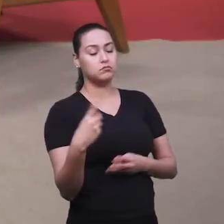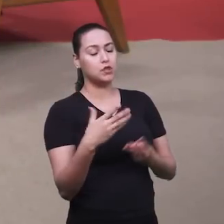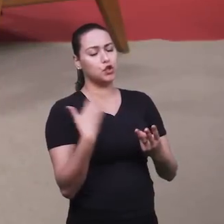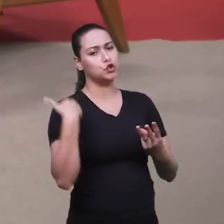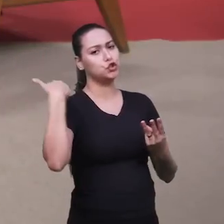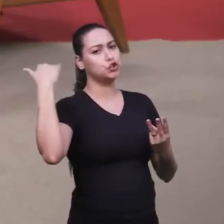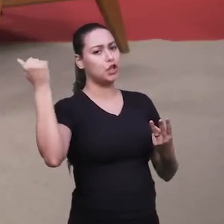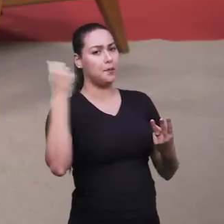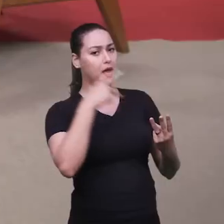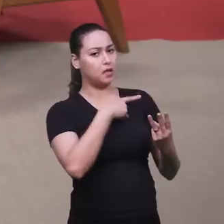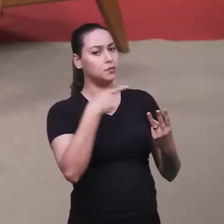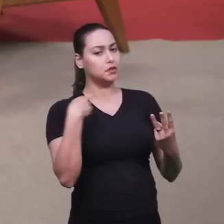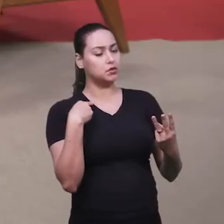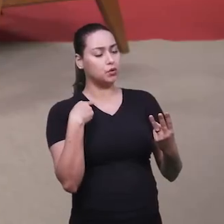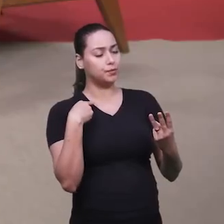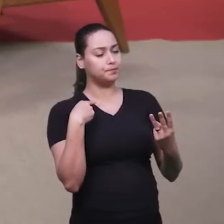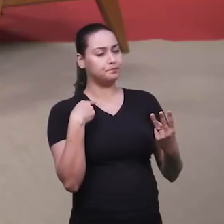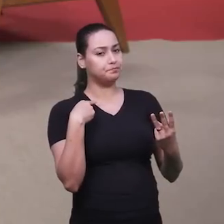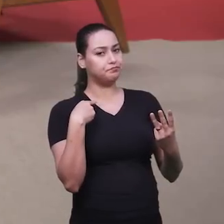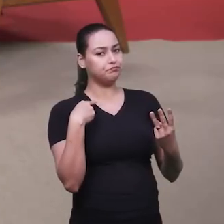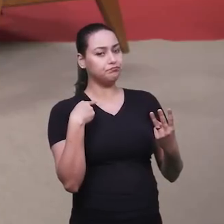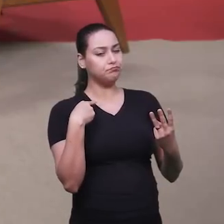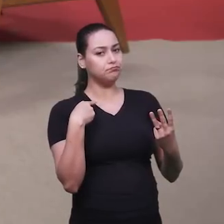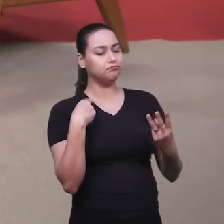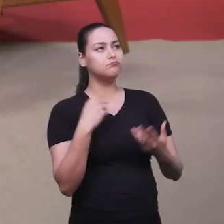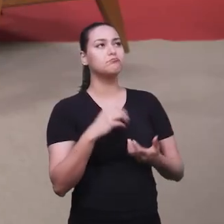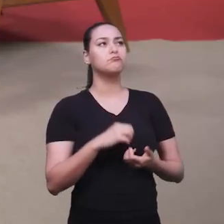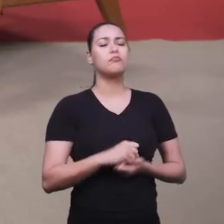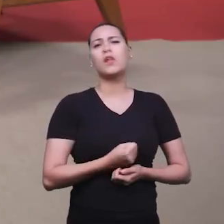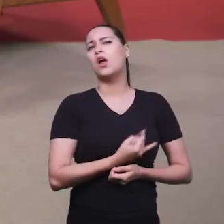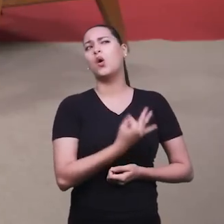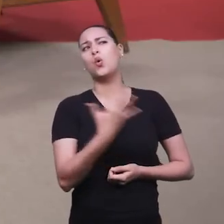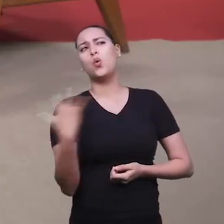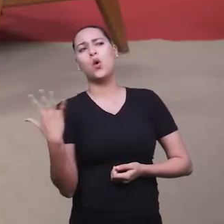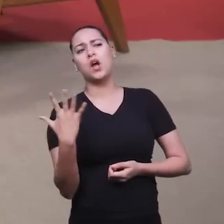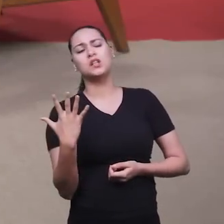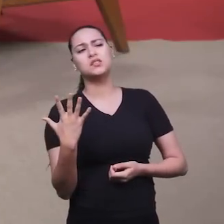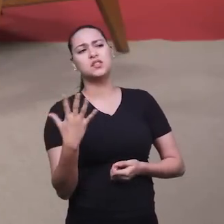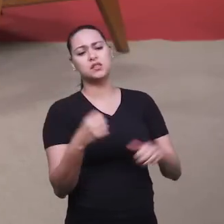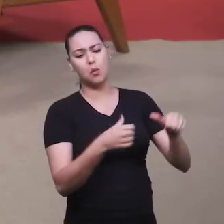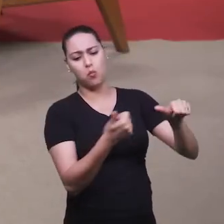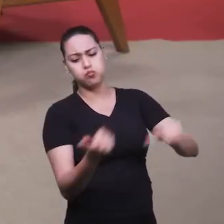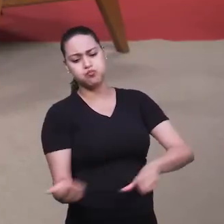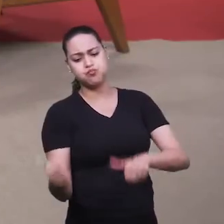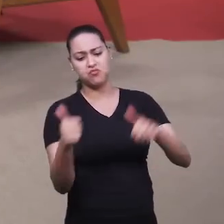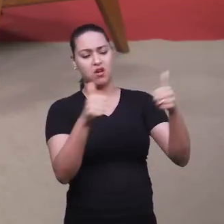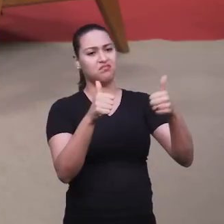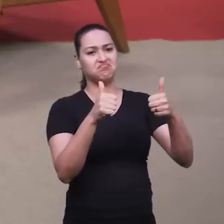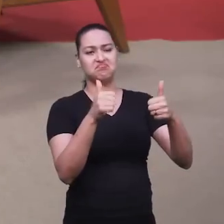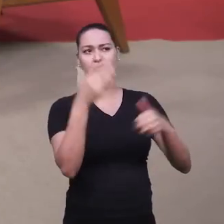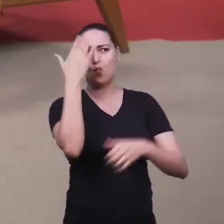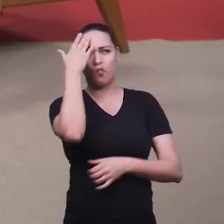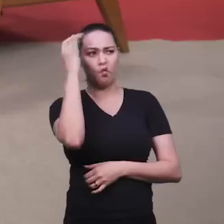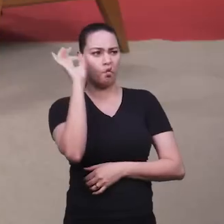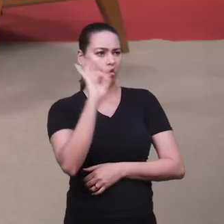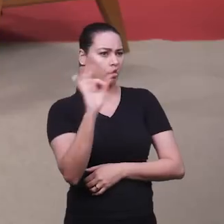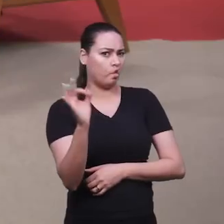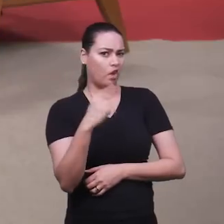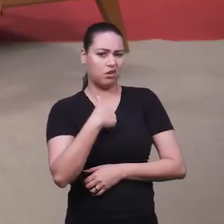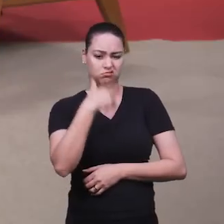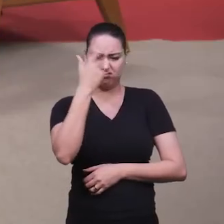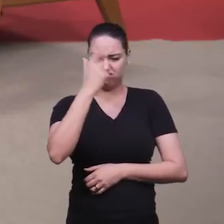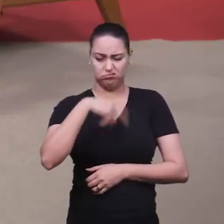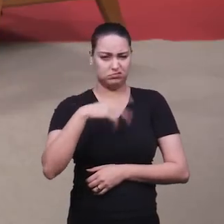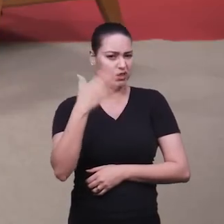dia chamados para o ministério, estamos pastores. Quantas vidas você já batizou, desceu as águas, você não